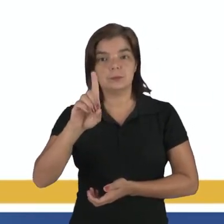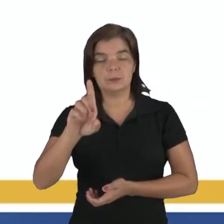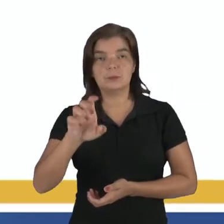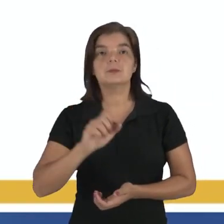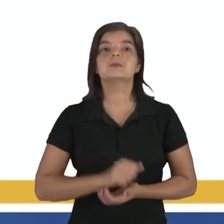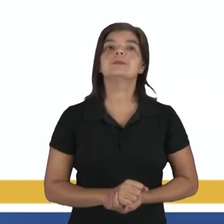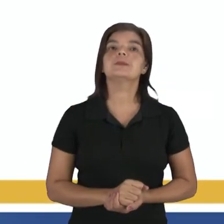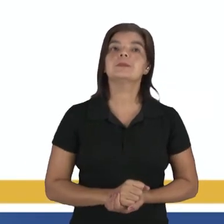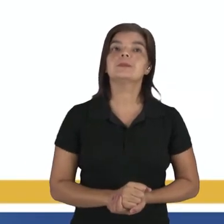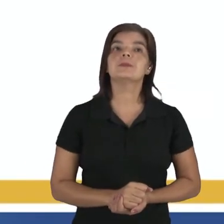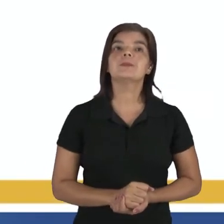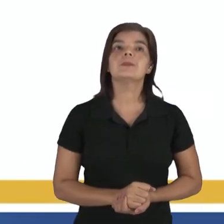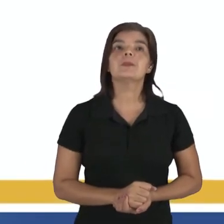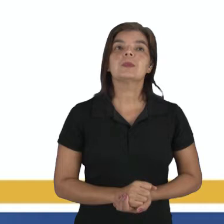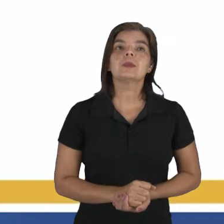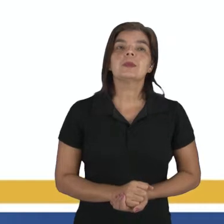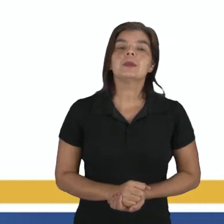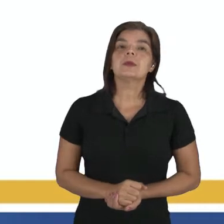ok?